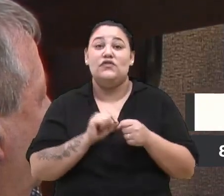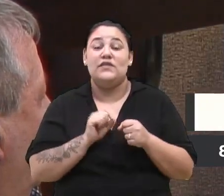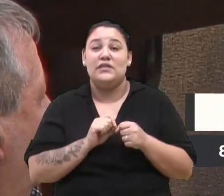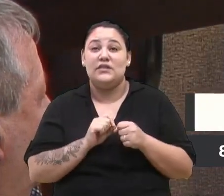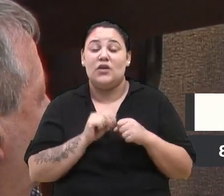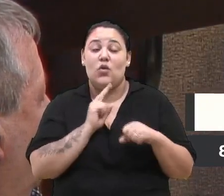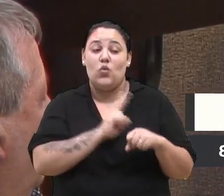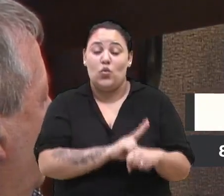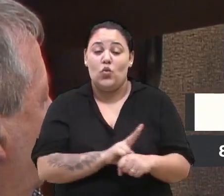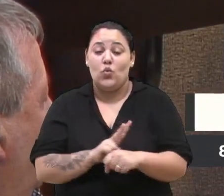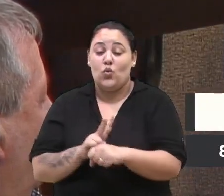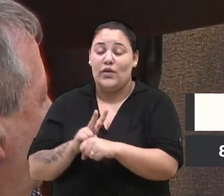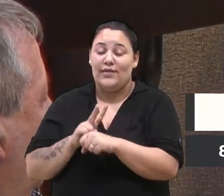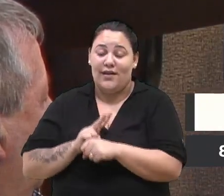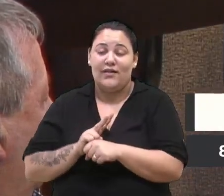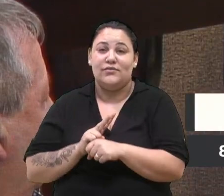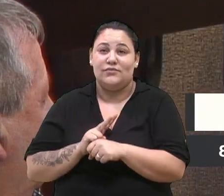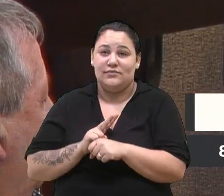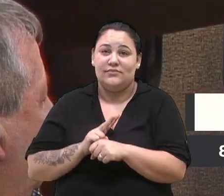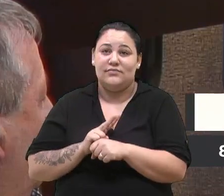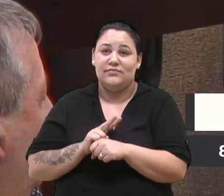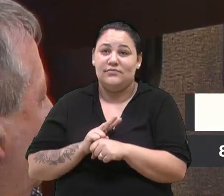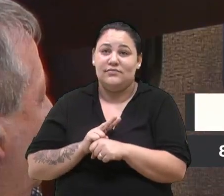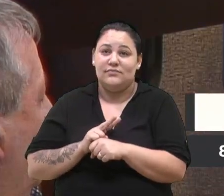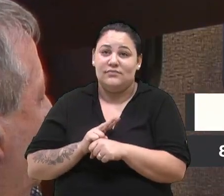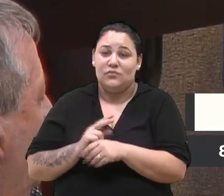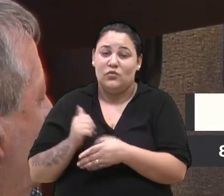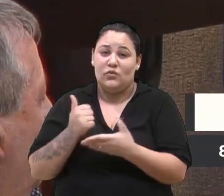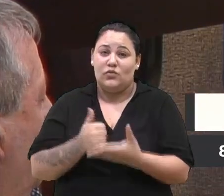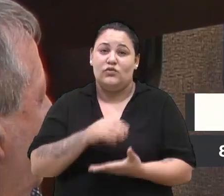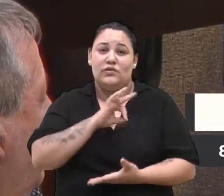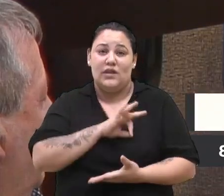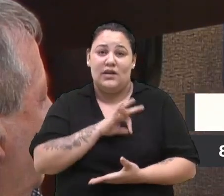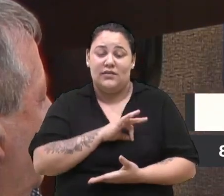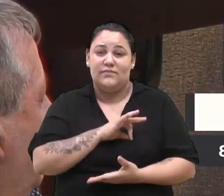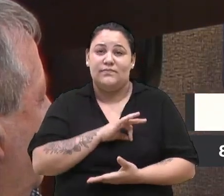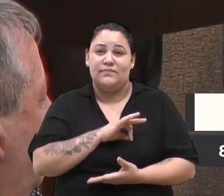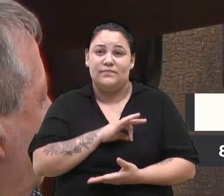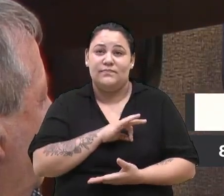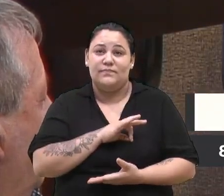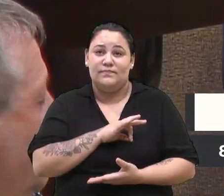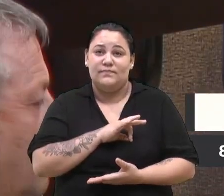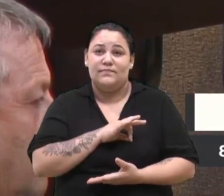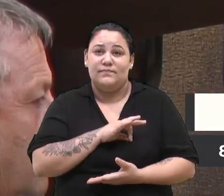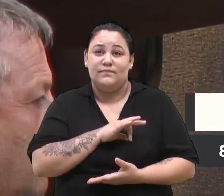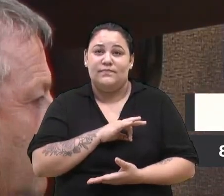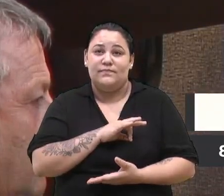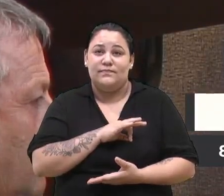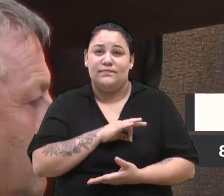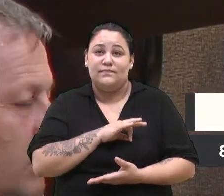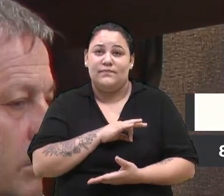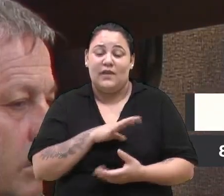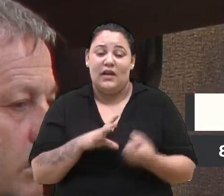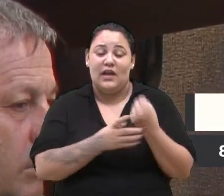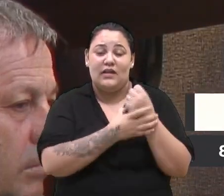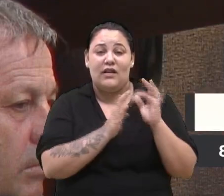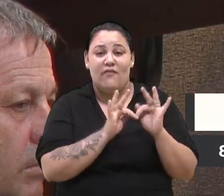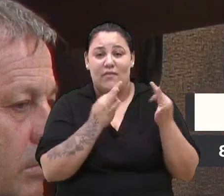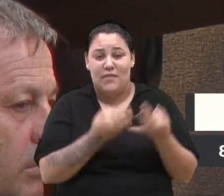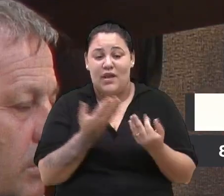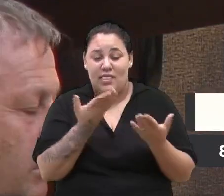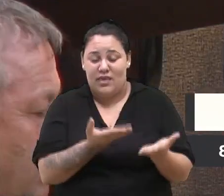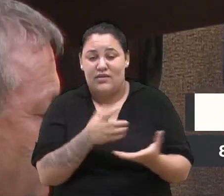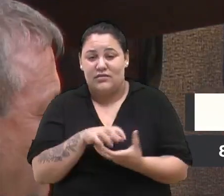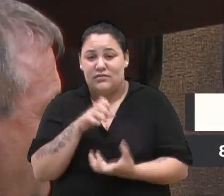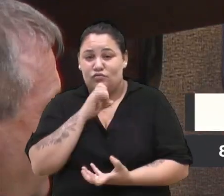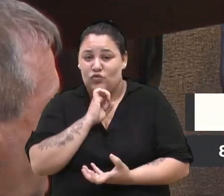subsidiado garante, senhor presidente, com que a família deste idoso possa ter